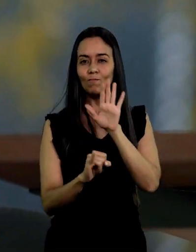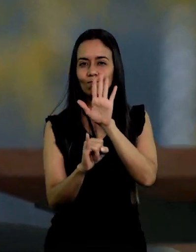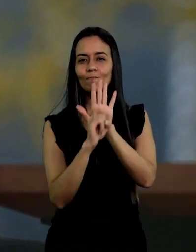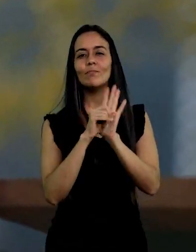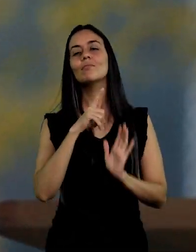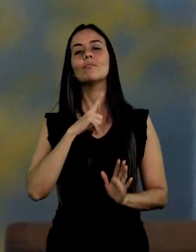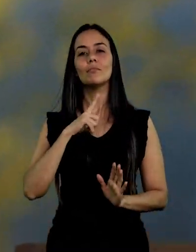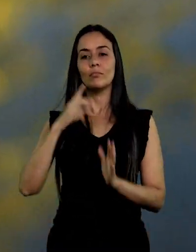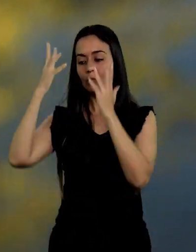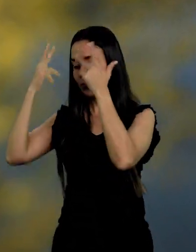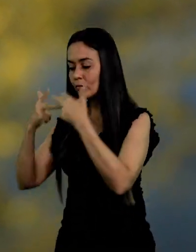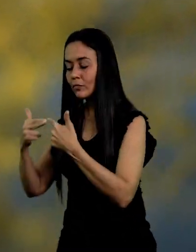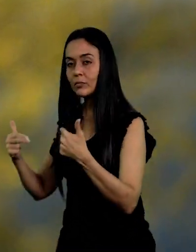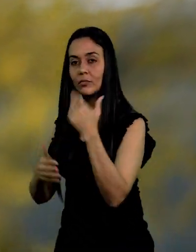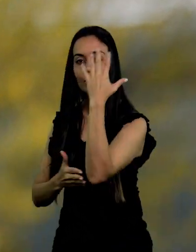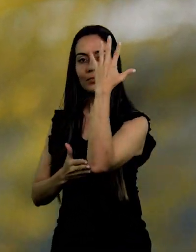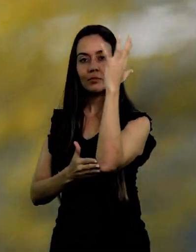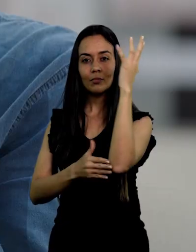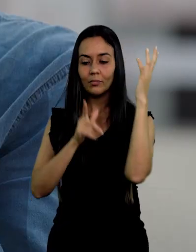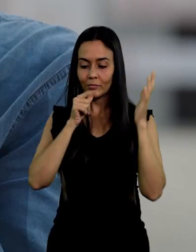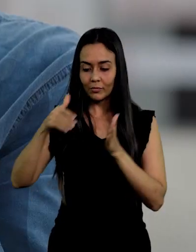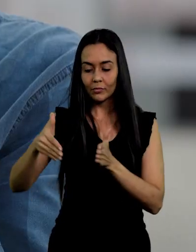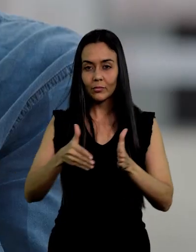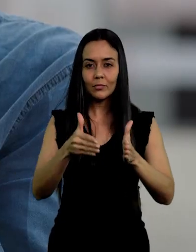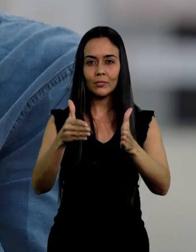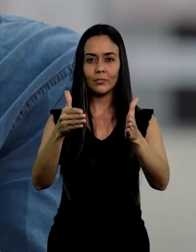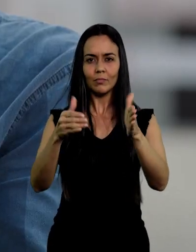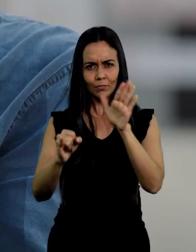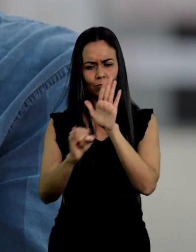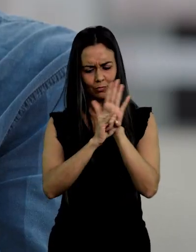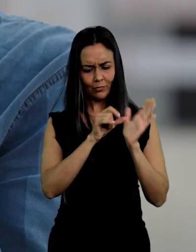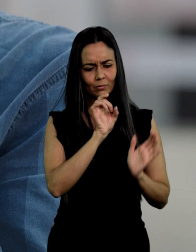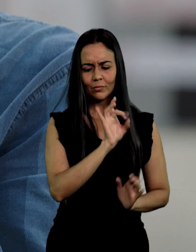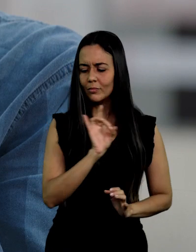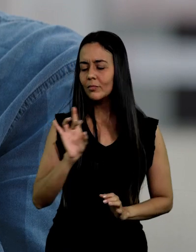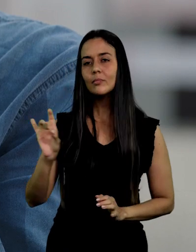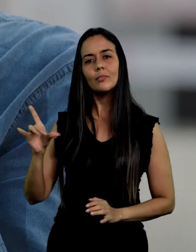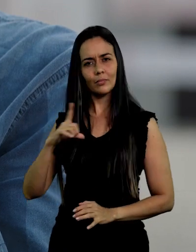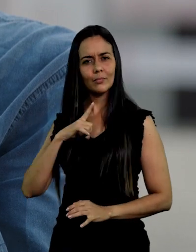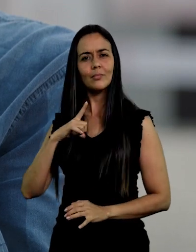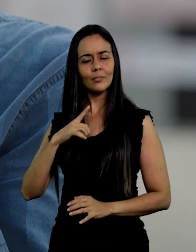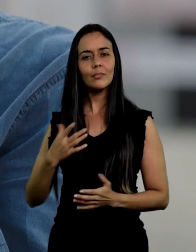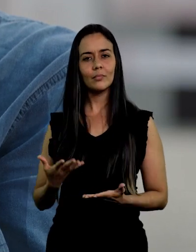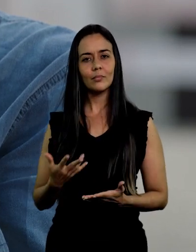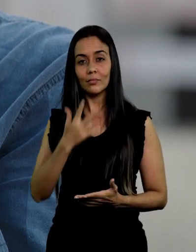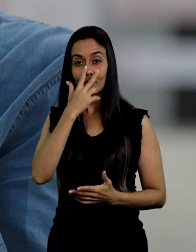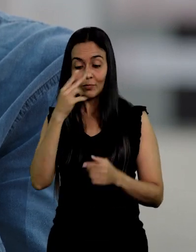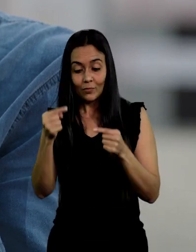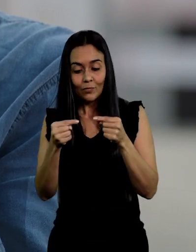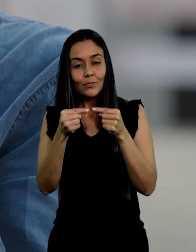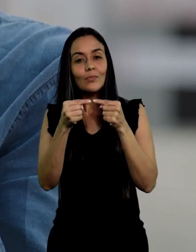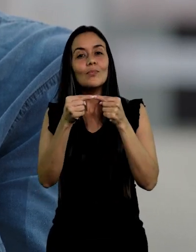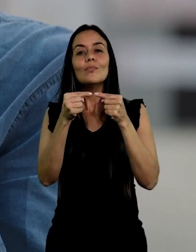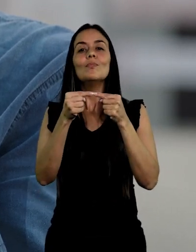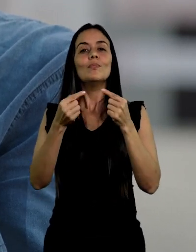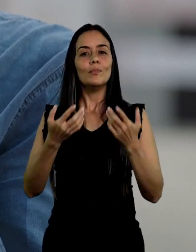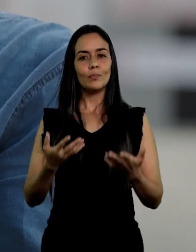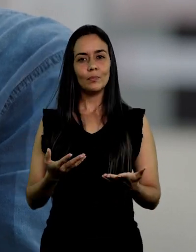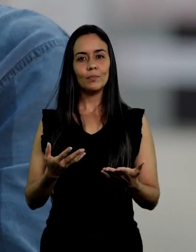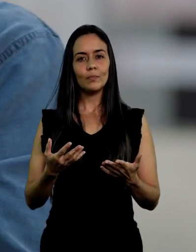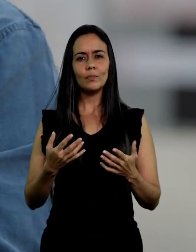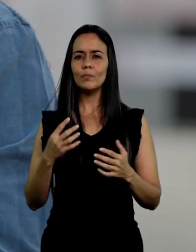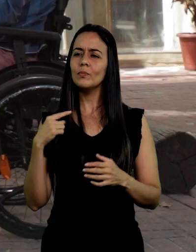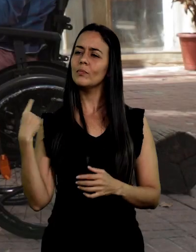uma floresta, um rio, né? E eu acho que essa cosmopolítica tem a ver com isso, com a gente poder começar